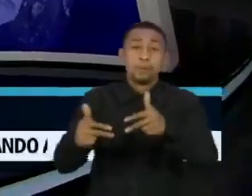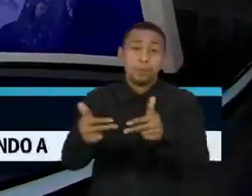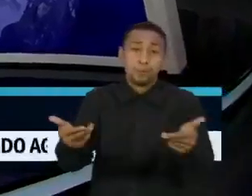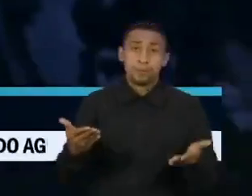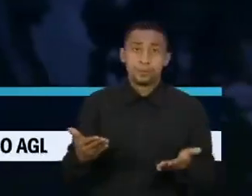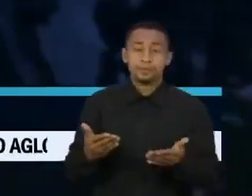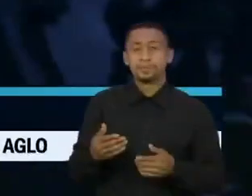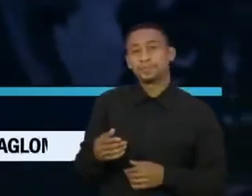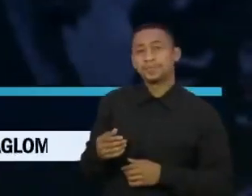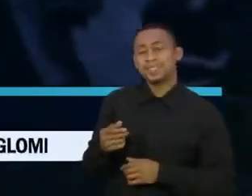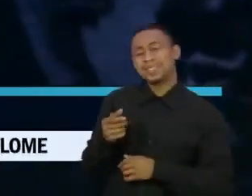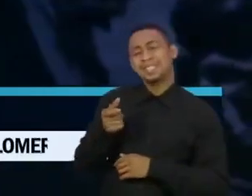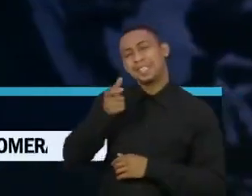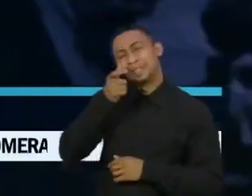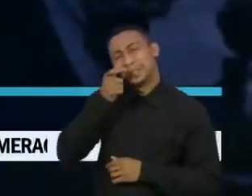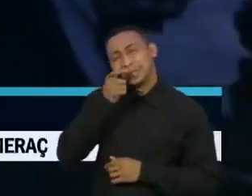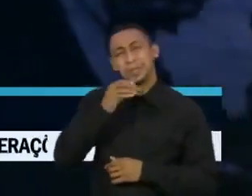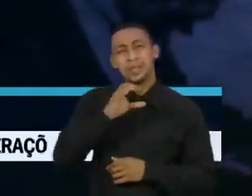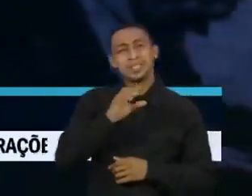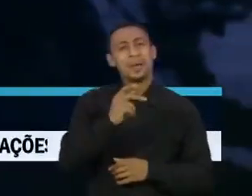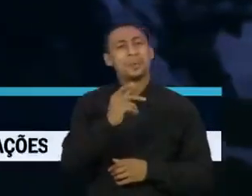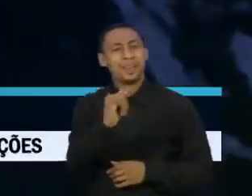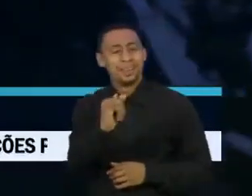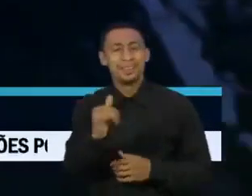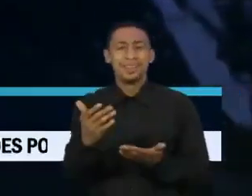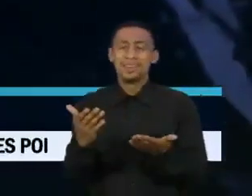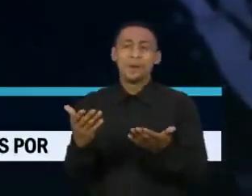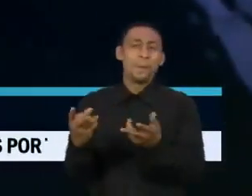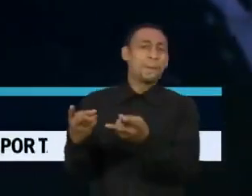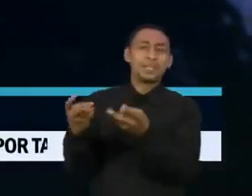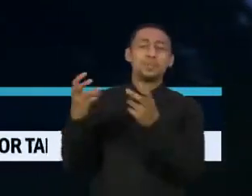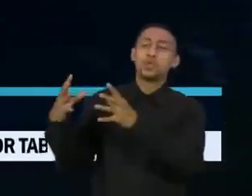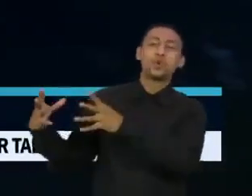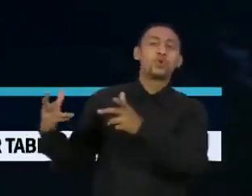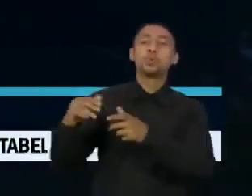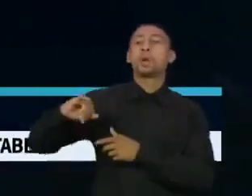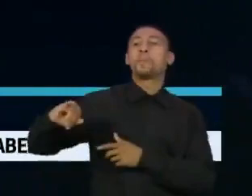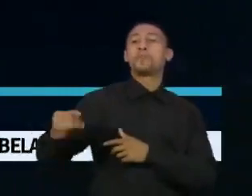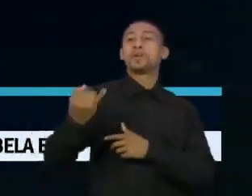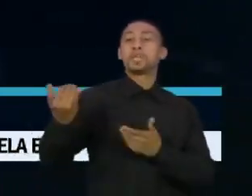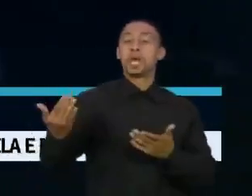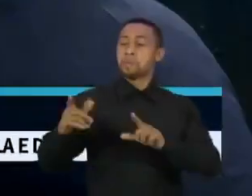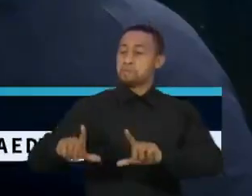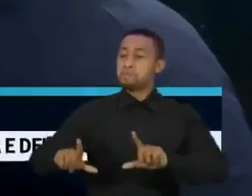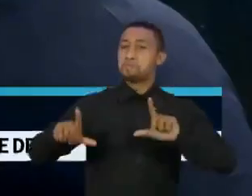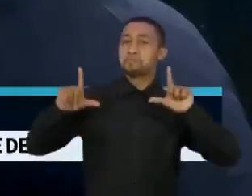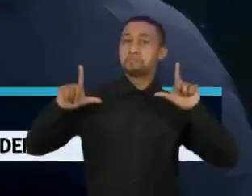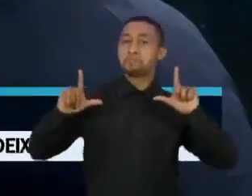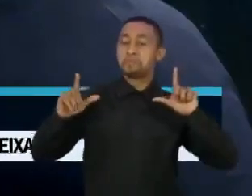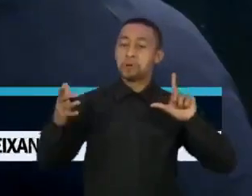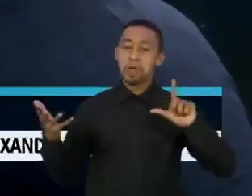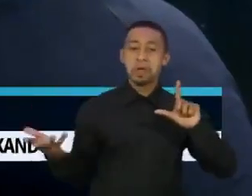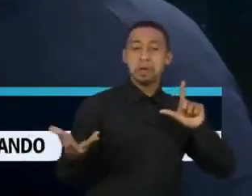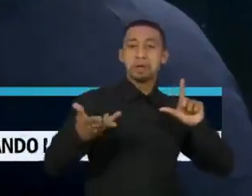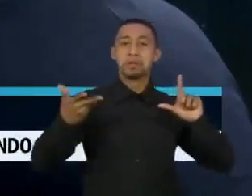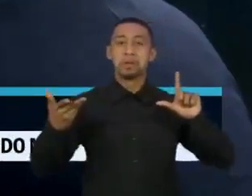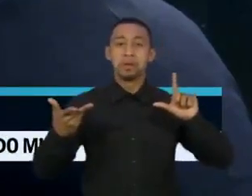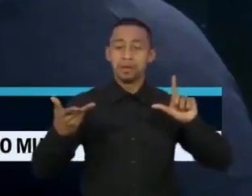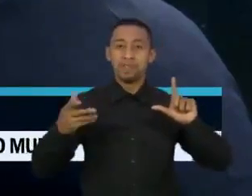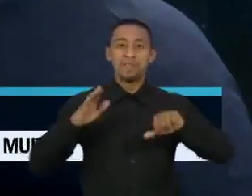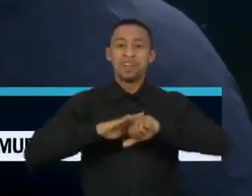a CPI Vila a sensação que dá é que todo mundo quer dar um show e fazer ali discursos acima do Tom para